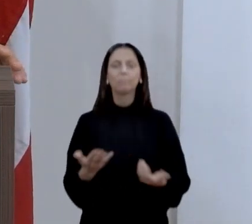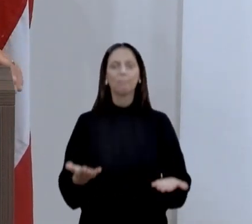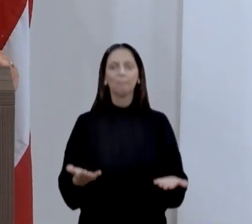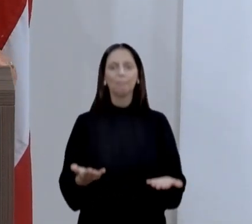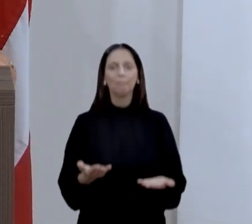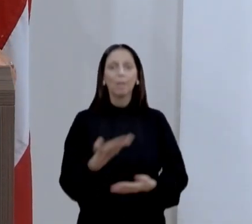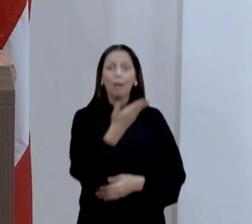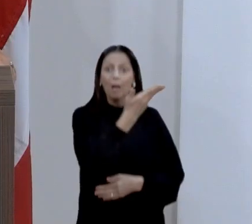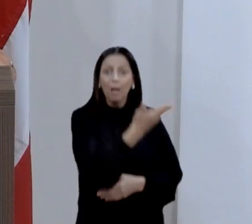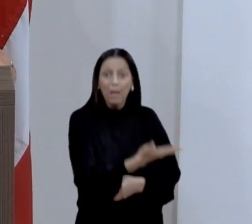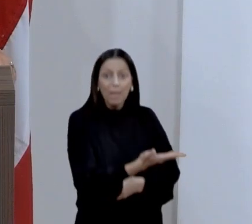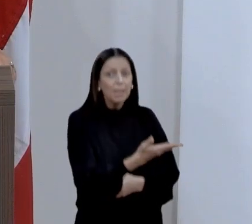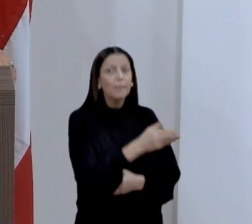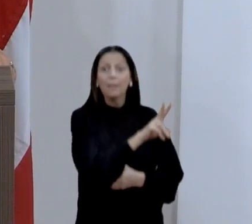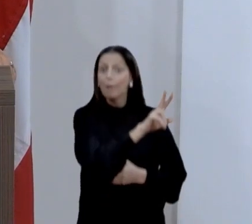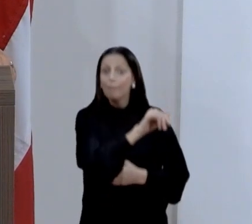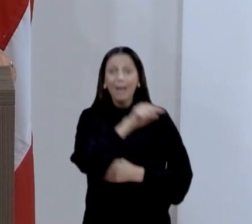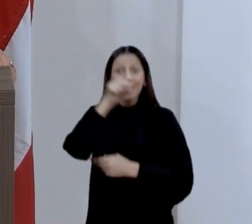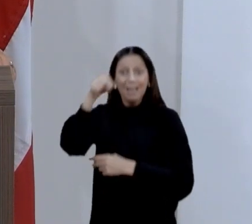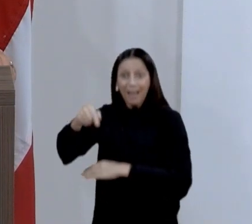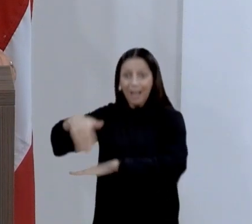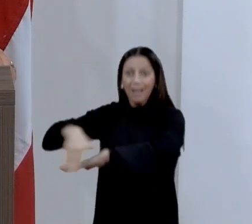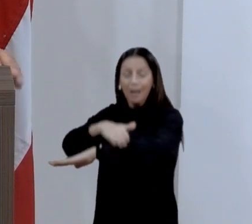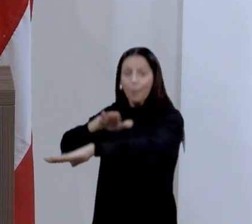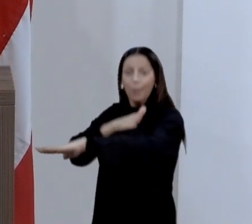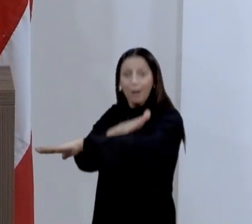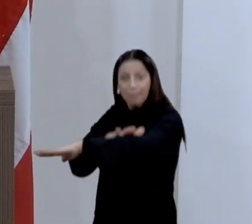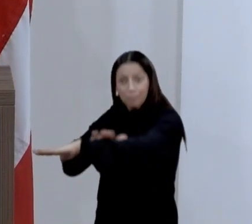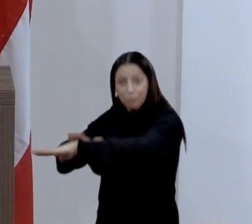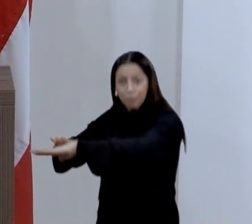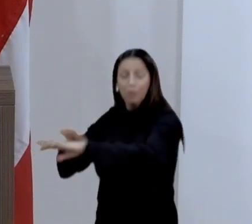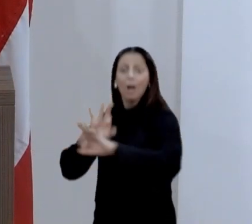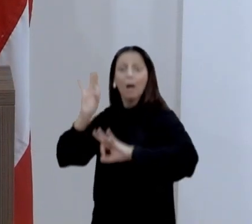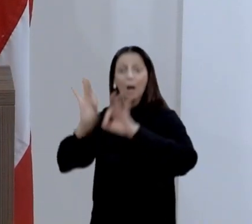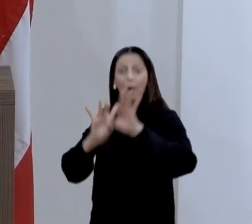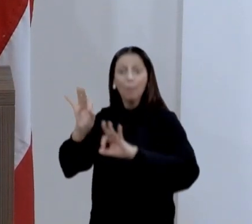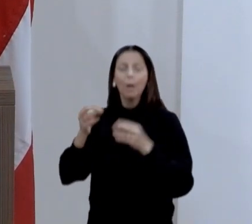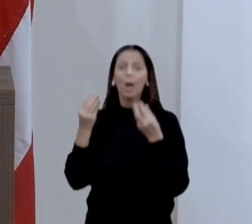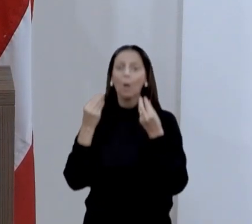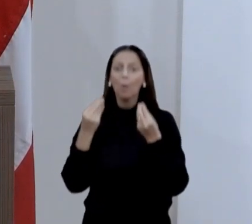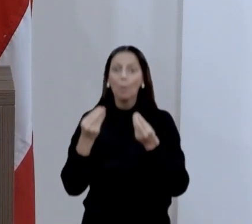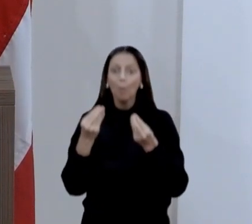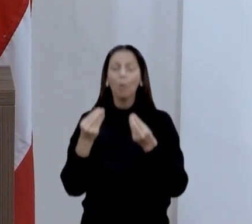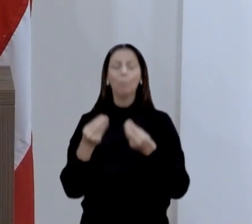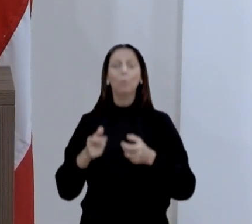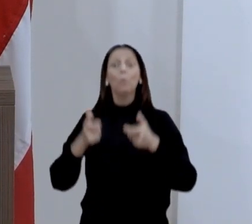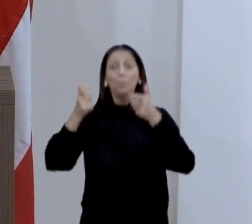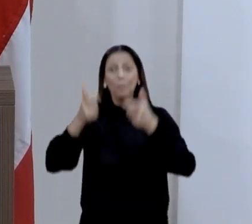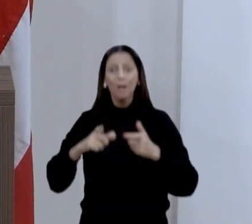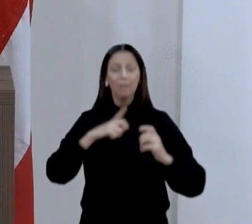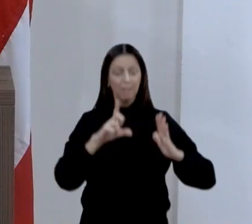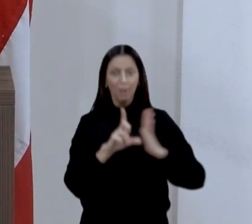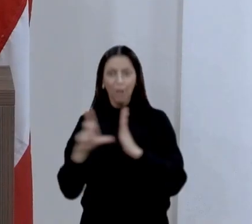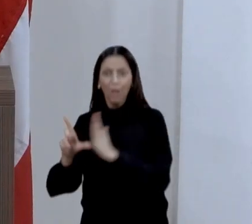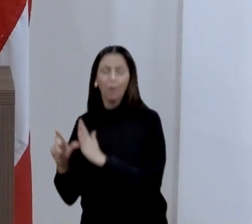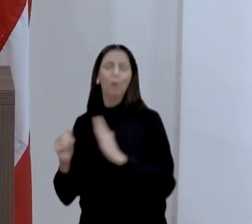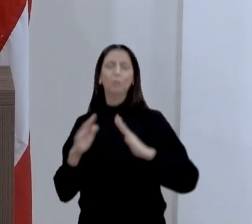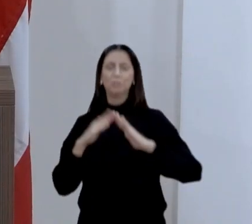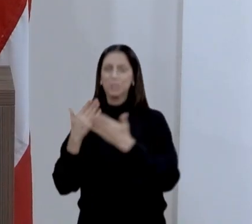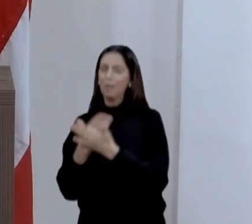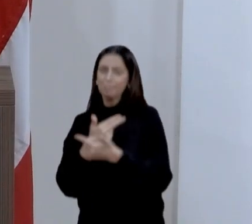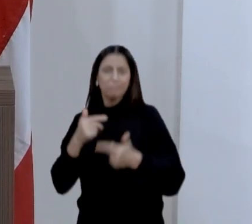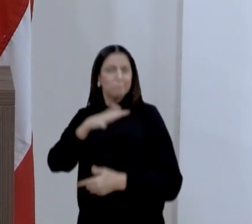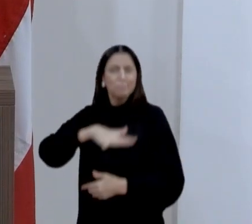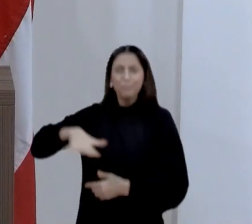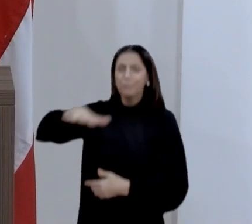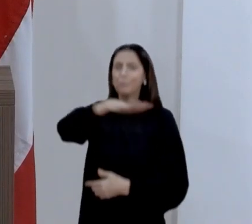lá fechar um simples buraco numa via pública, repito, ali inclusive corredor de serviço, líder do governo. Eu falava com o líder do governo, inclusive,